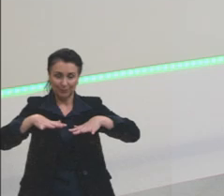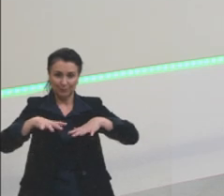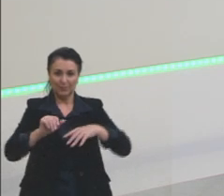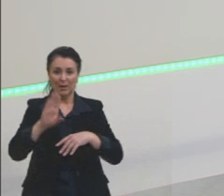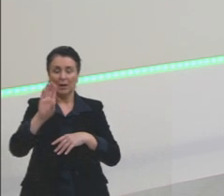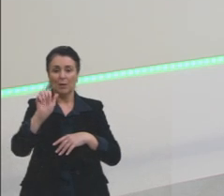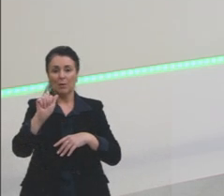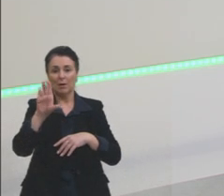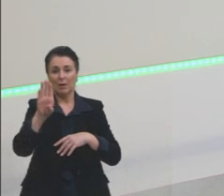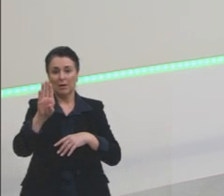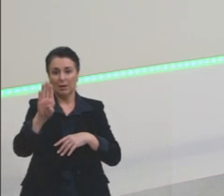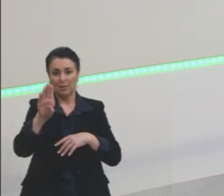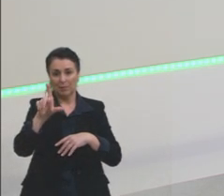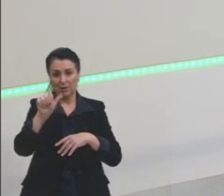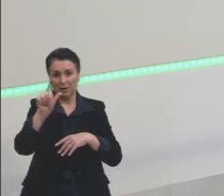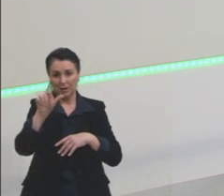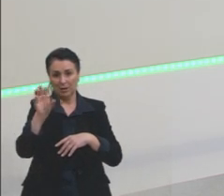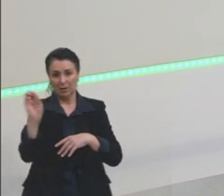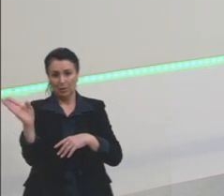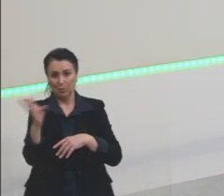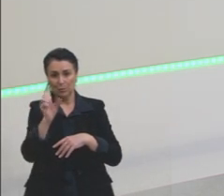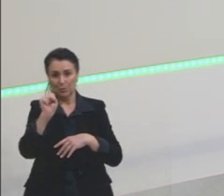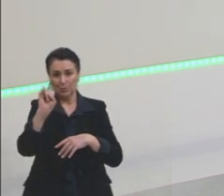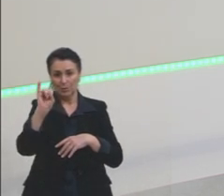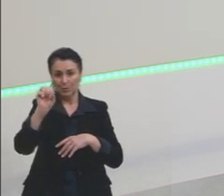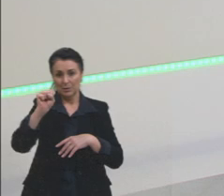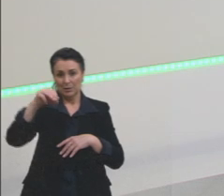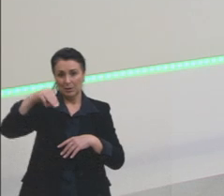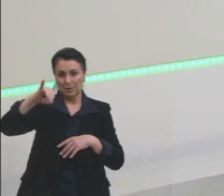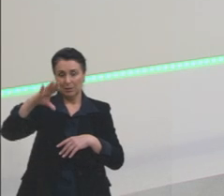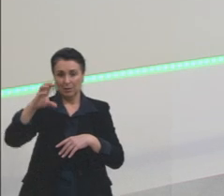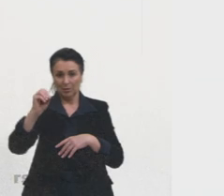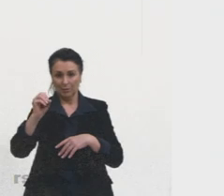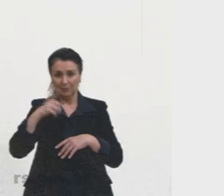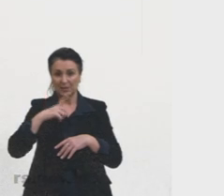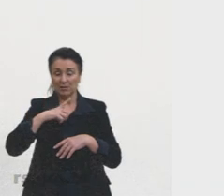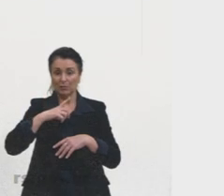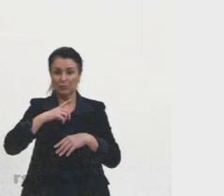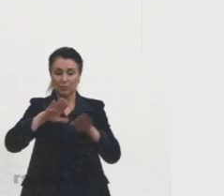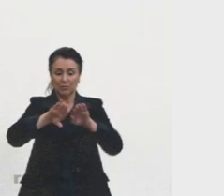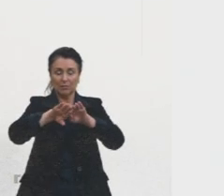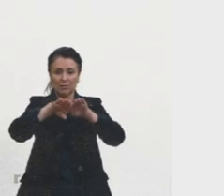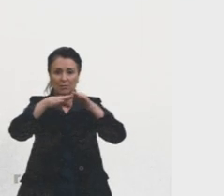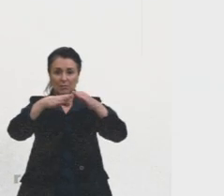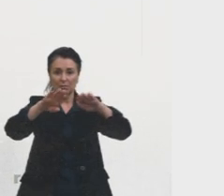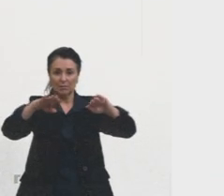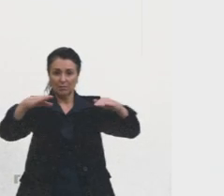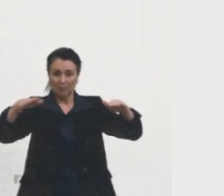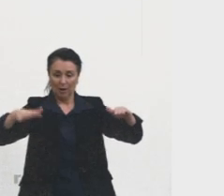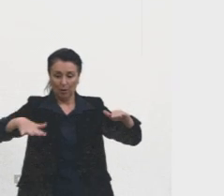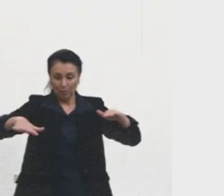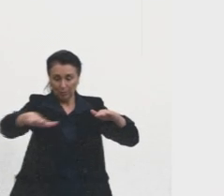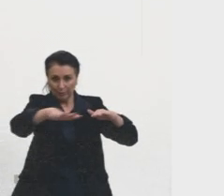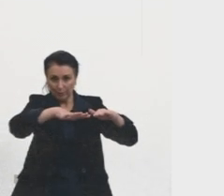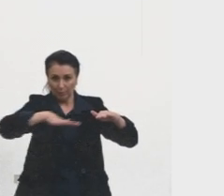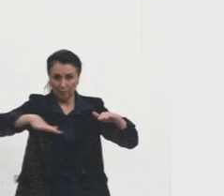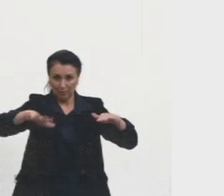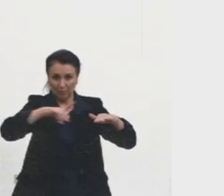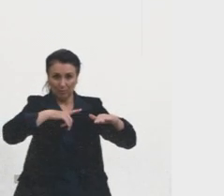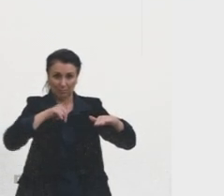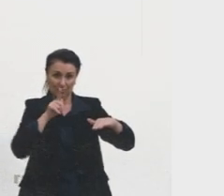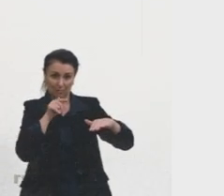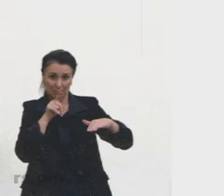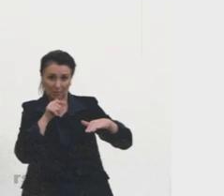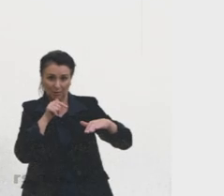terremoto tá a gurizada se o terremoto não é for do mar né chovendo uma área com água